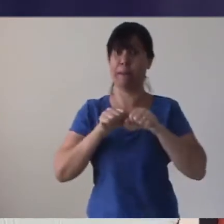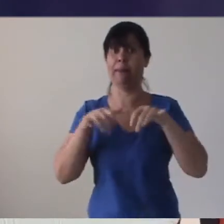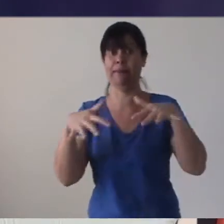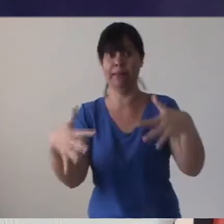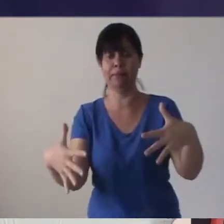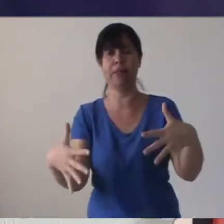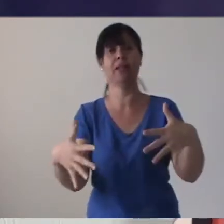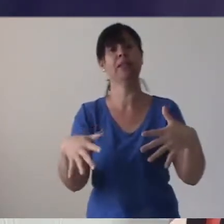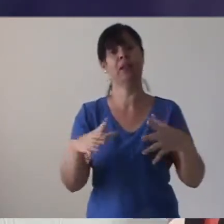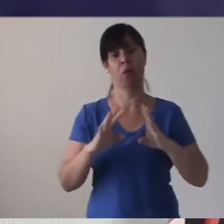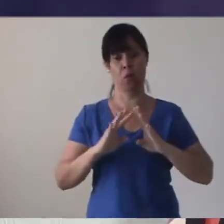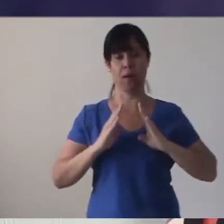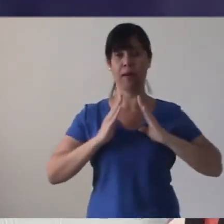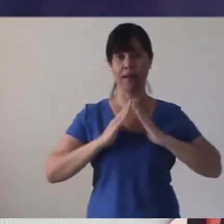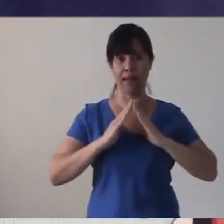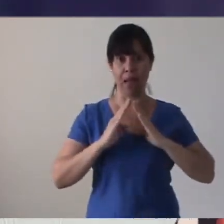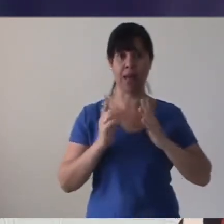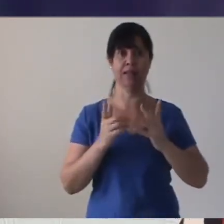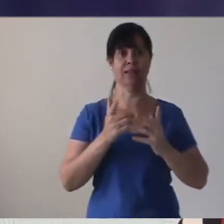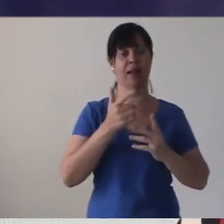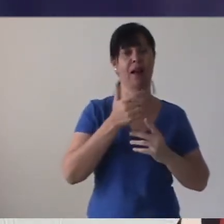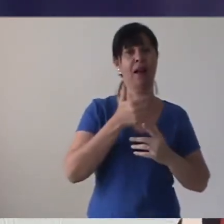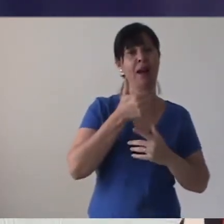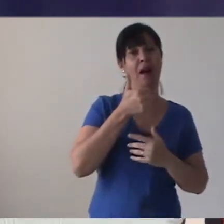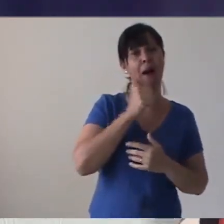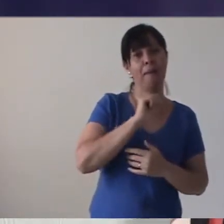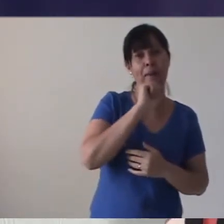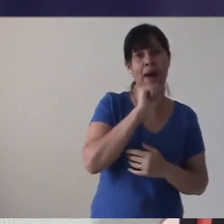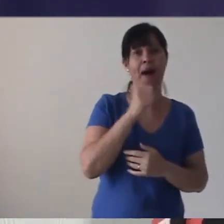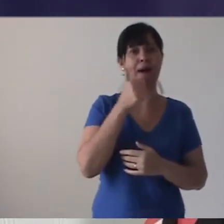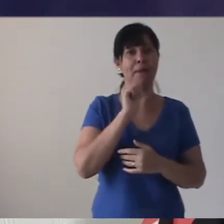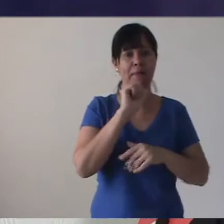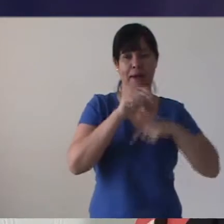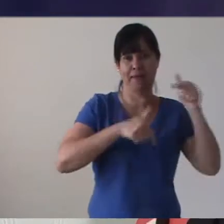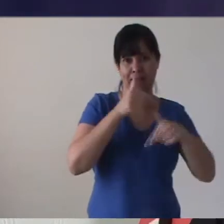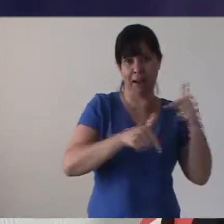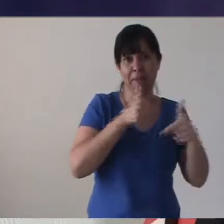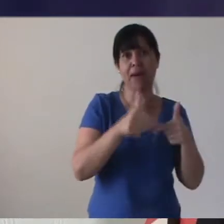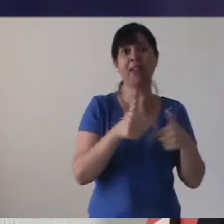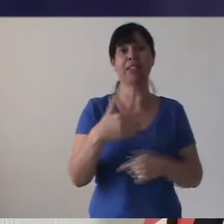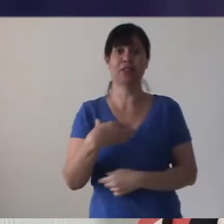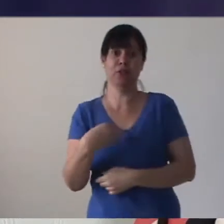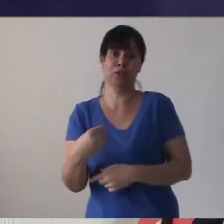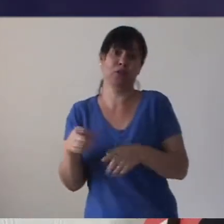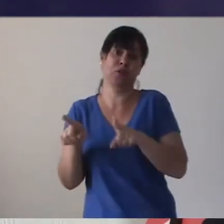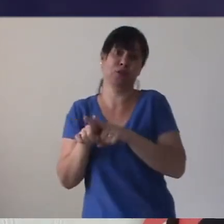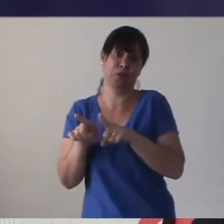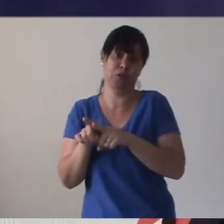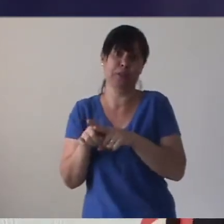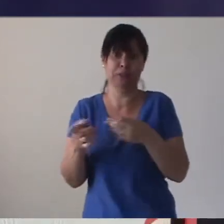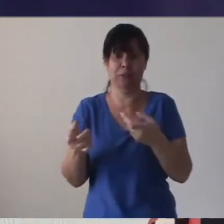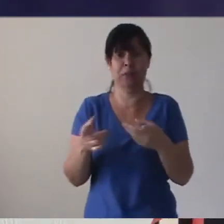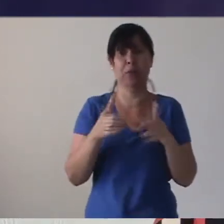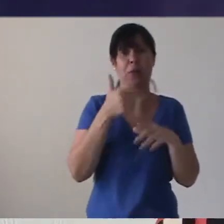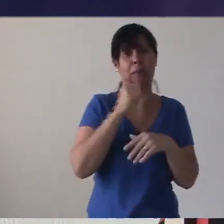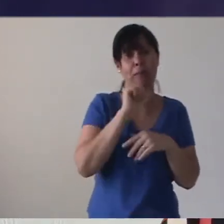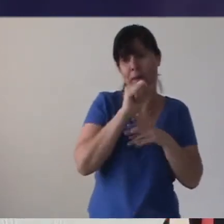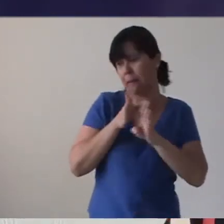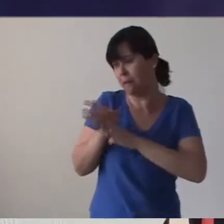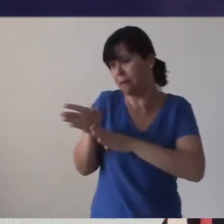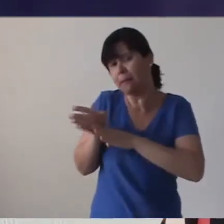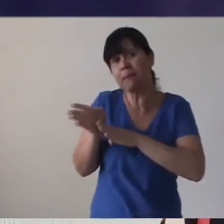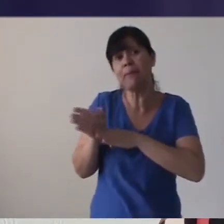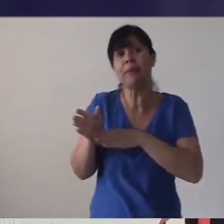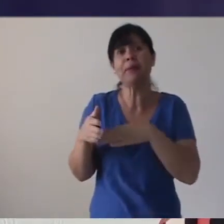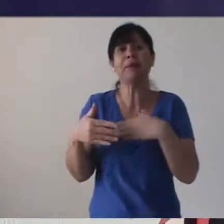casa, pais e crianças. Pais tentando trabalhar, mas ao mesmo tempo tentando assessorar seus filhos, né?